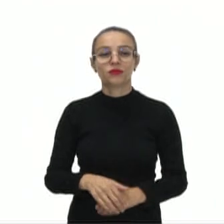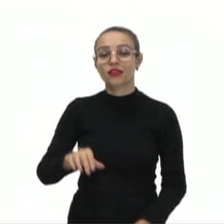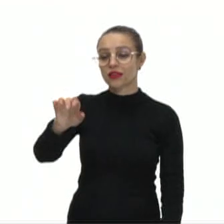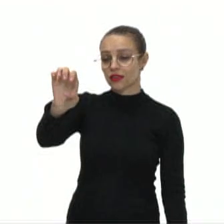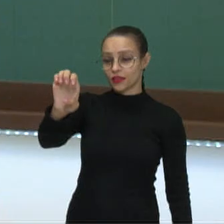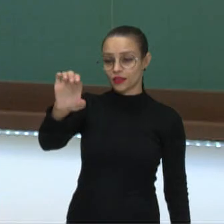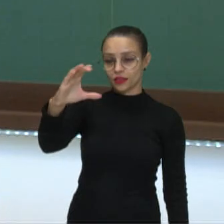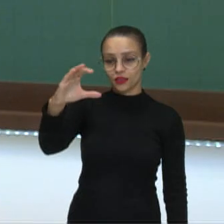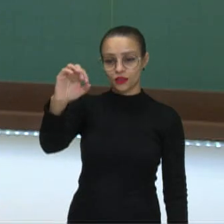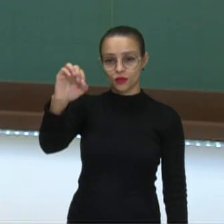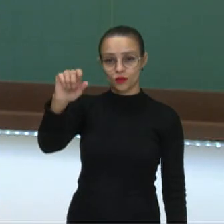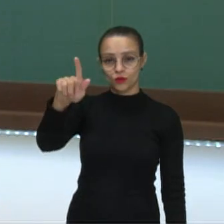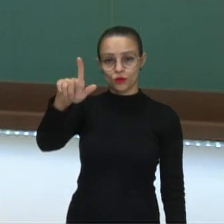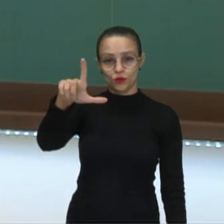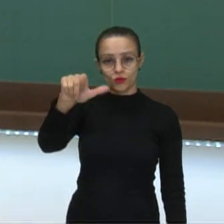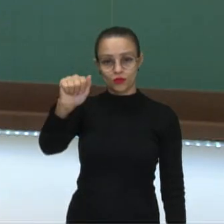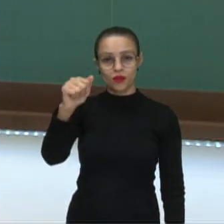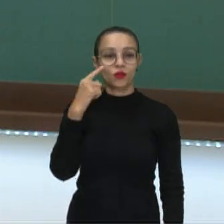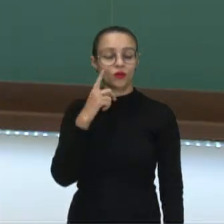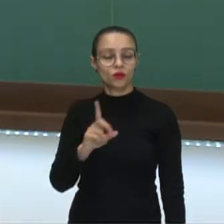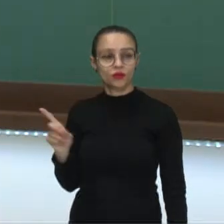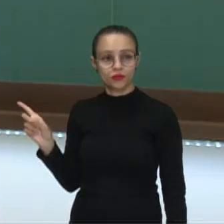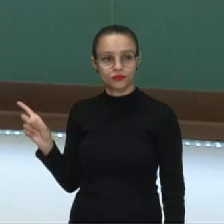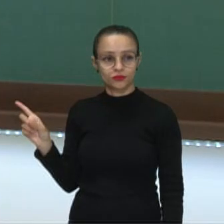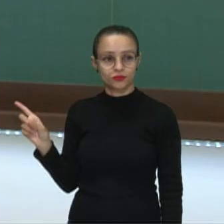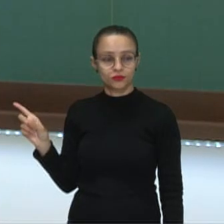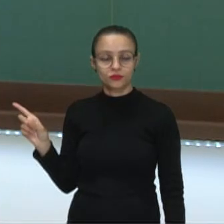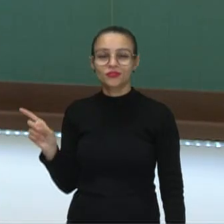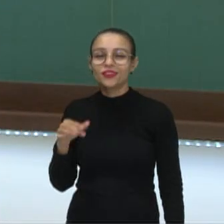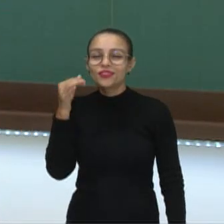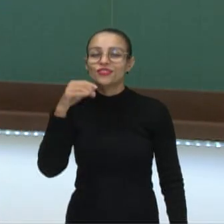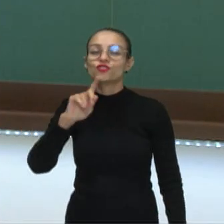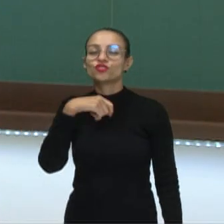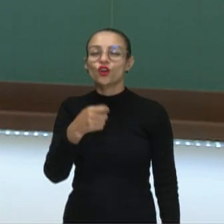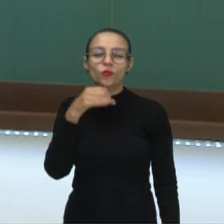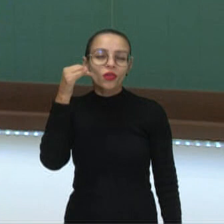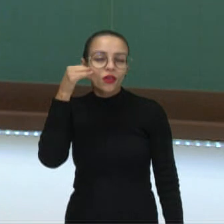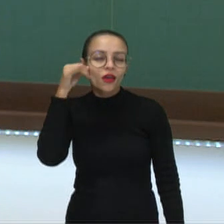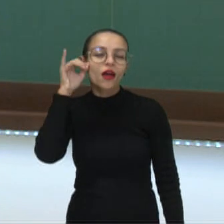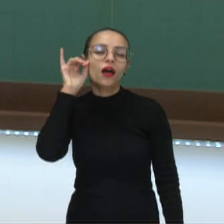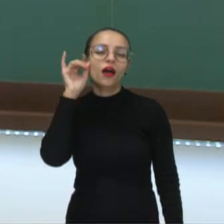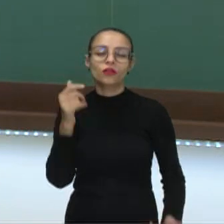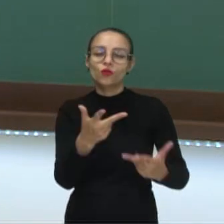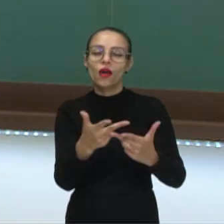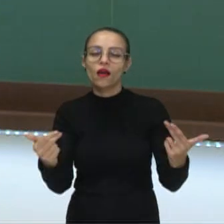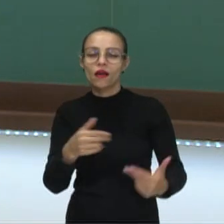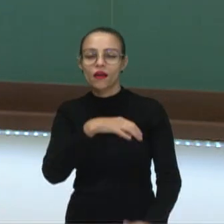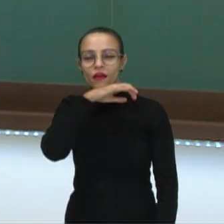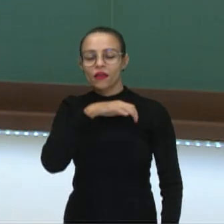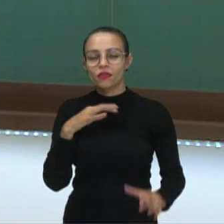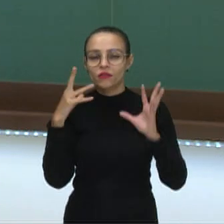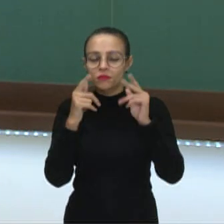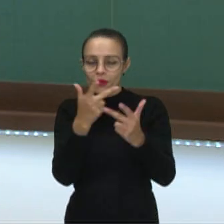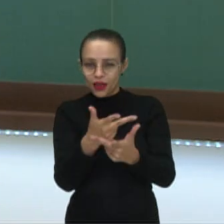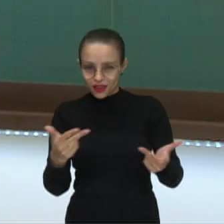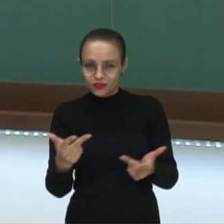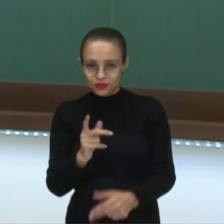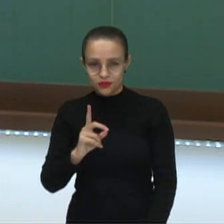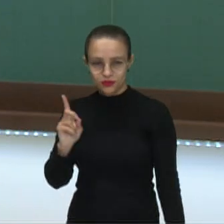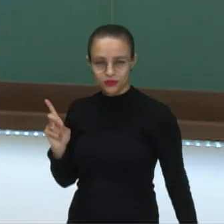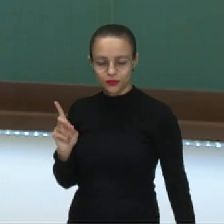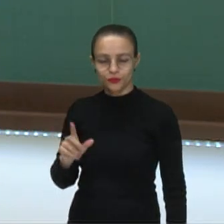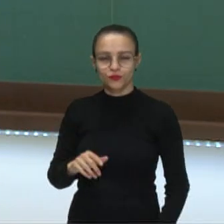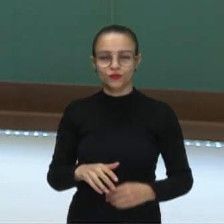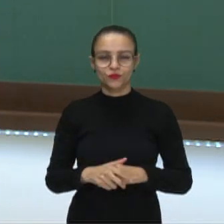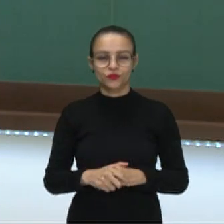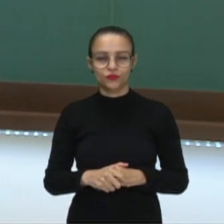écogla. Esse 2, ó. Na ribeira que secou, bebi o gado que eu tinha. Quando chegava a noitinha, a